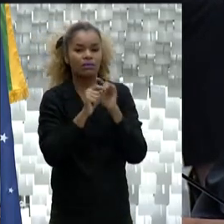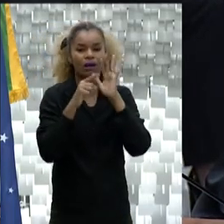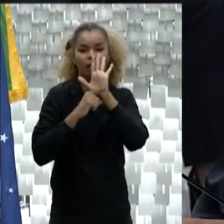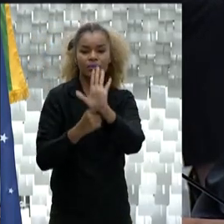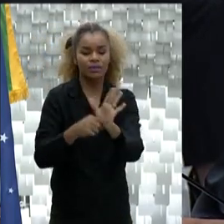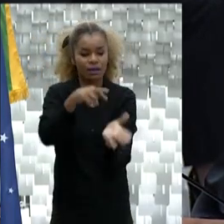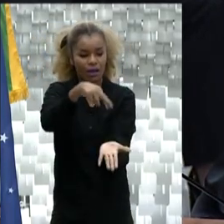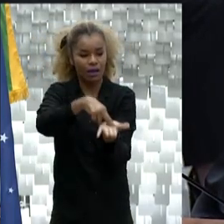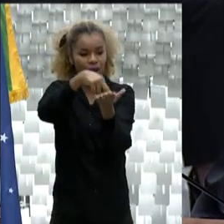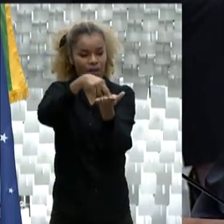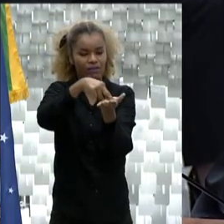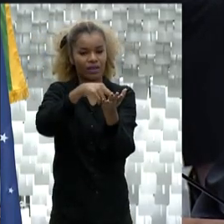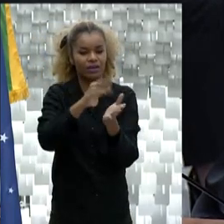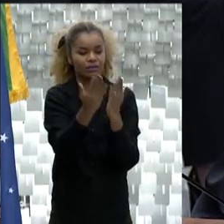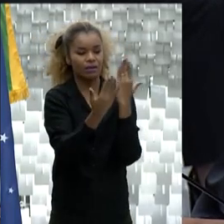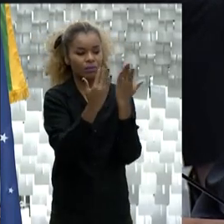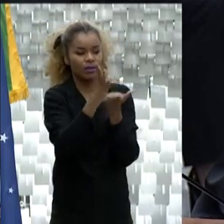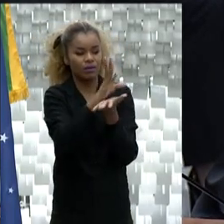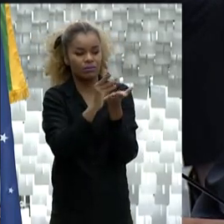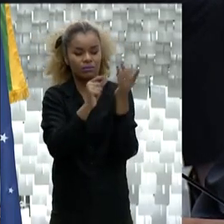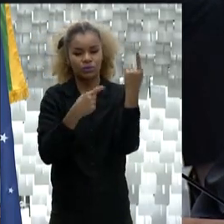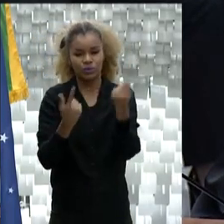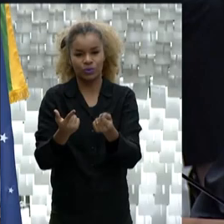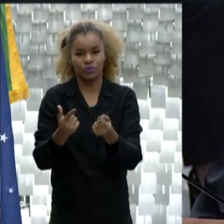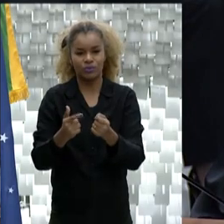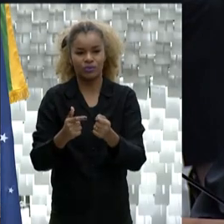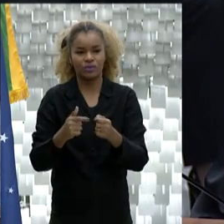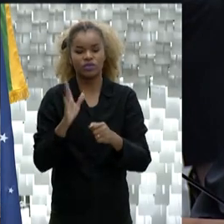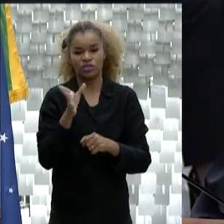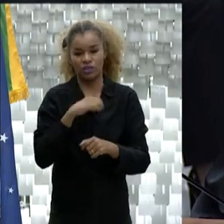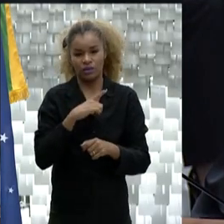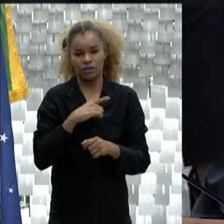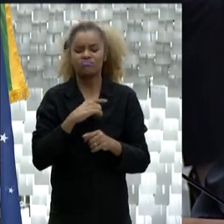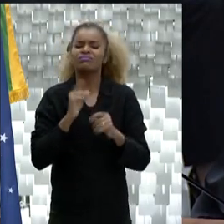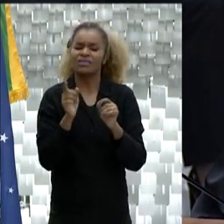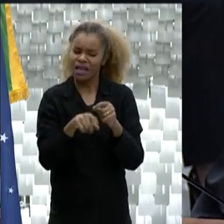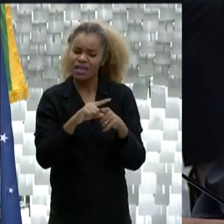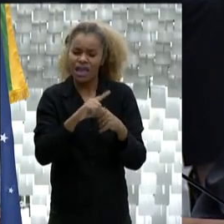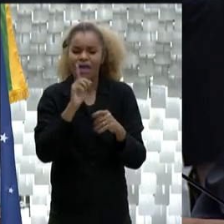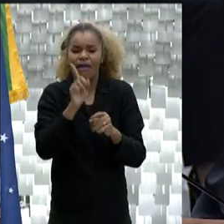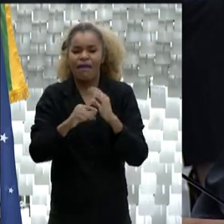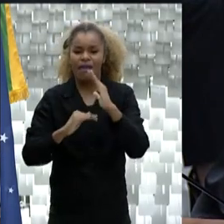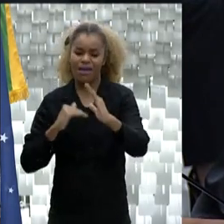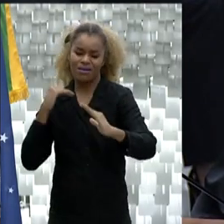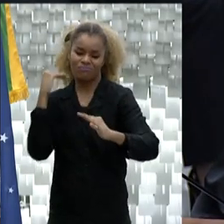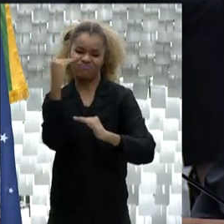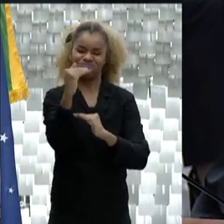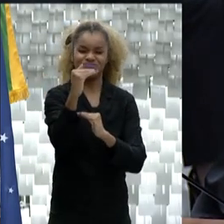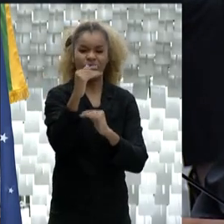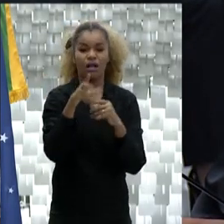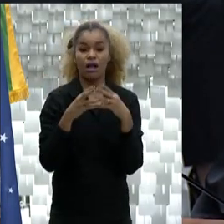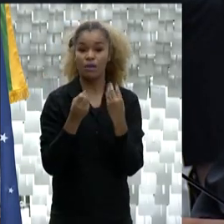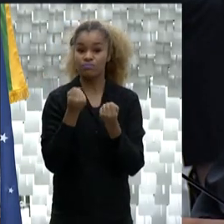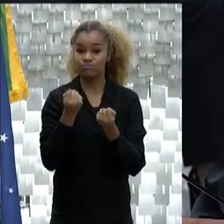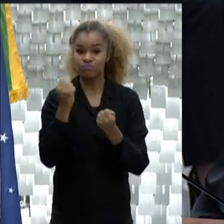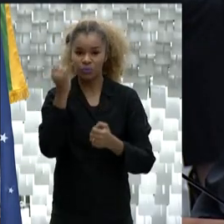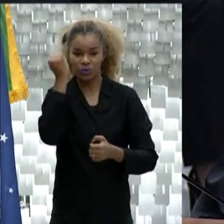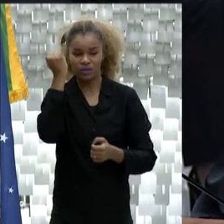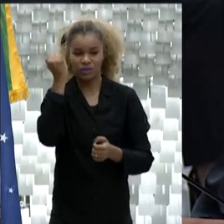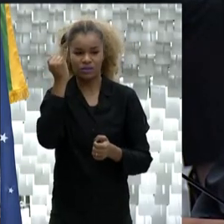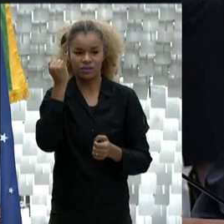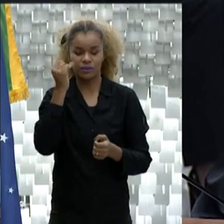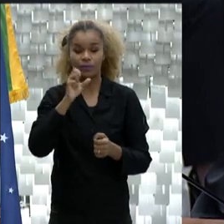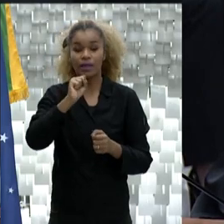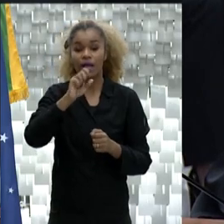referências legislativas pertinentes. É um avanço e tanto. O STJ